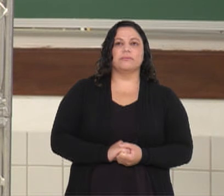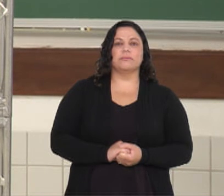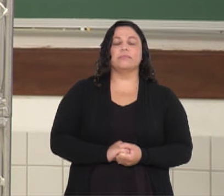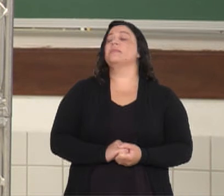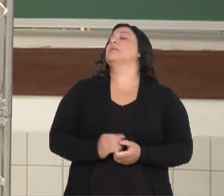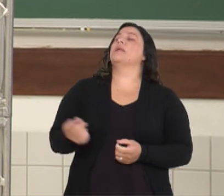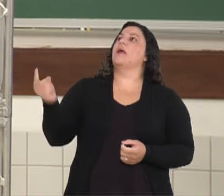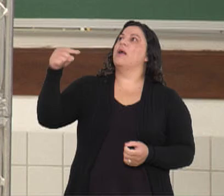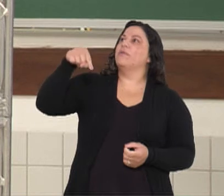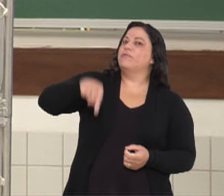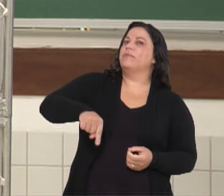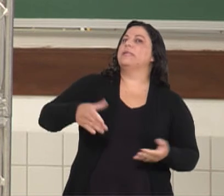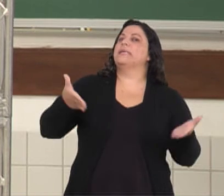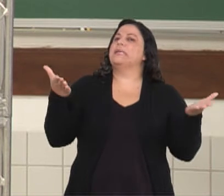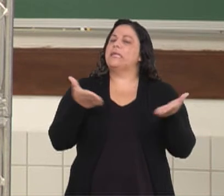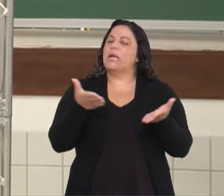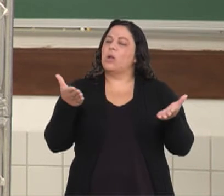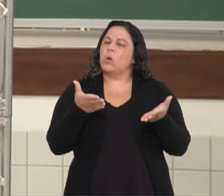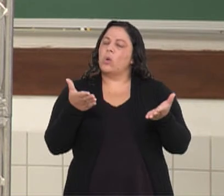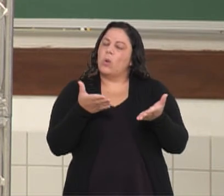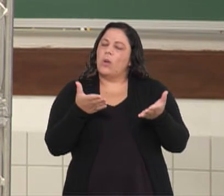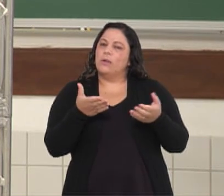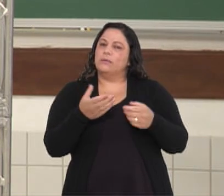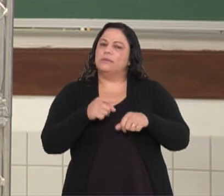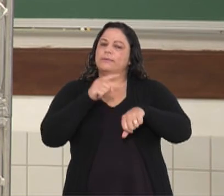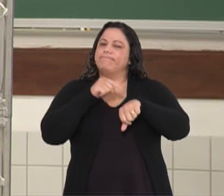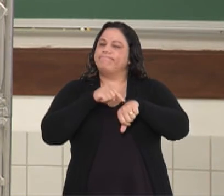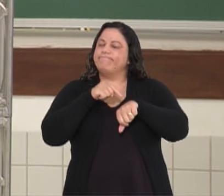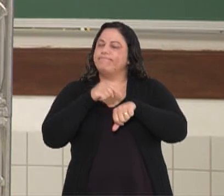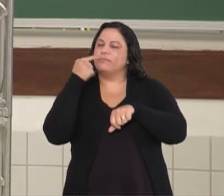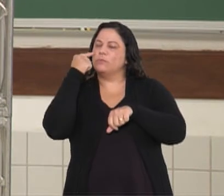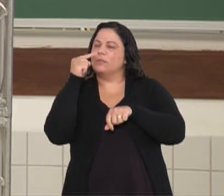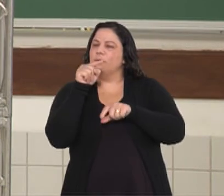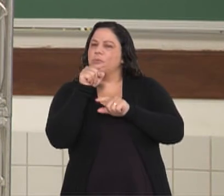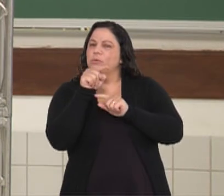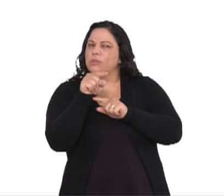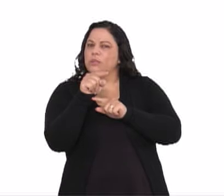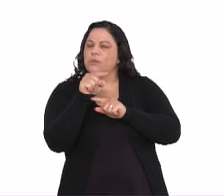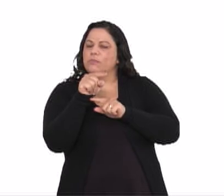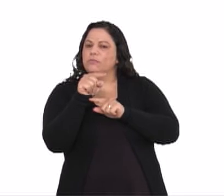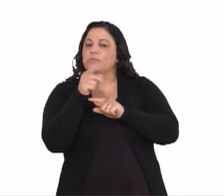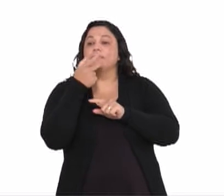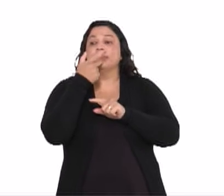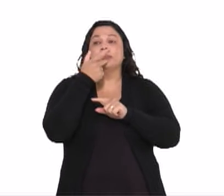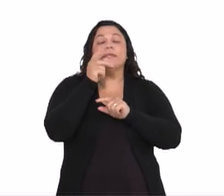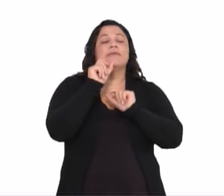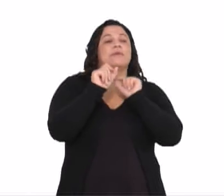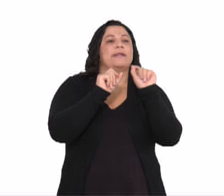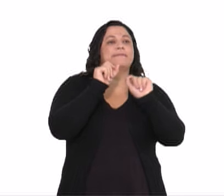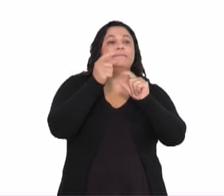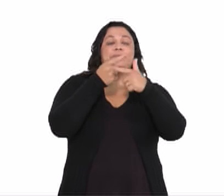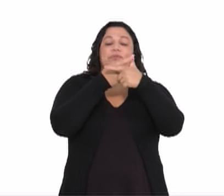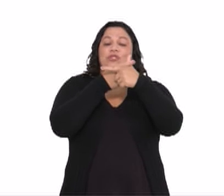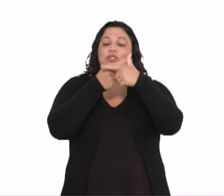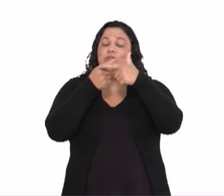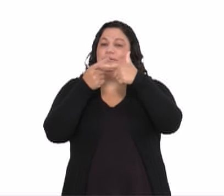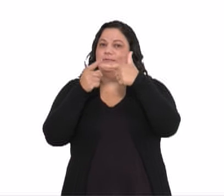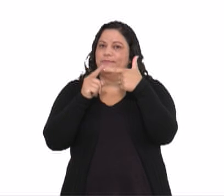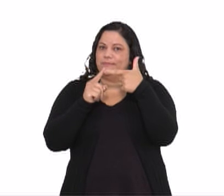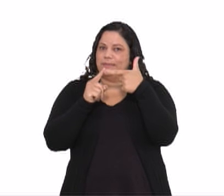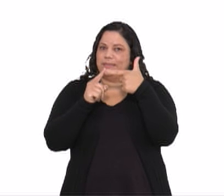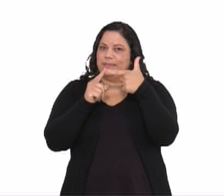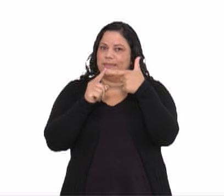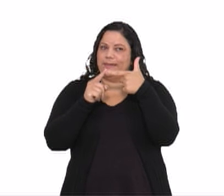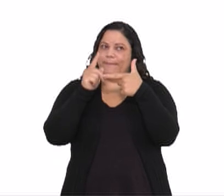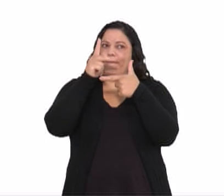Aqui agora, no meio do seu tempo, para te dar uma dica. Vamos ler junto. Divida P de x, que é x à quarta menos 1,